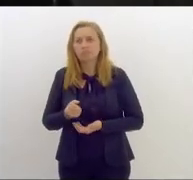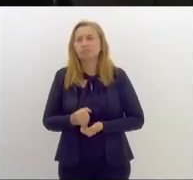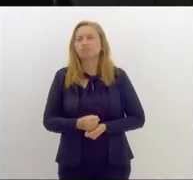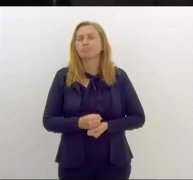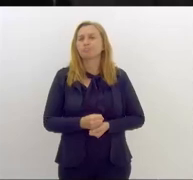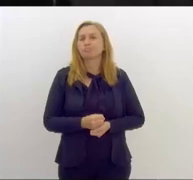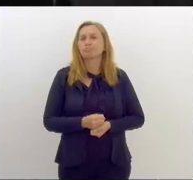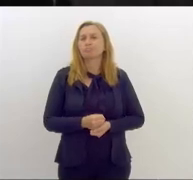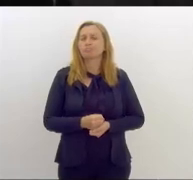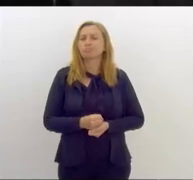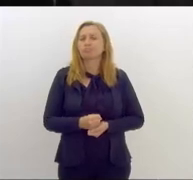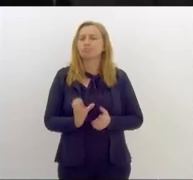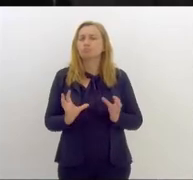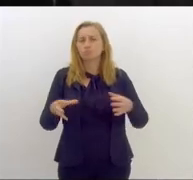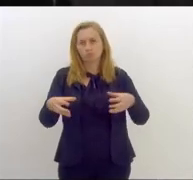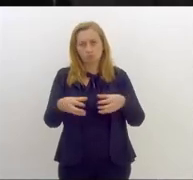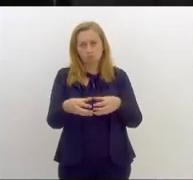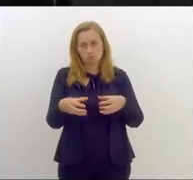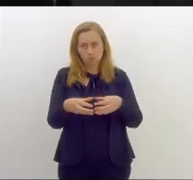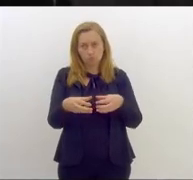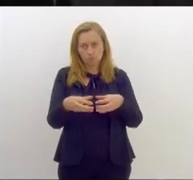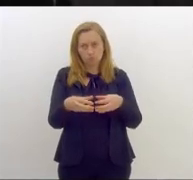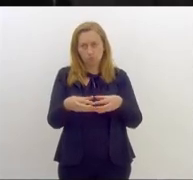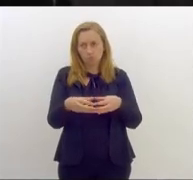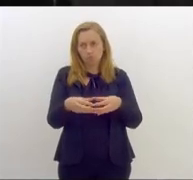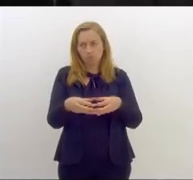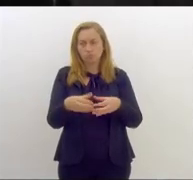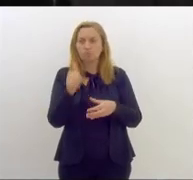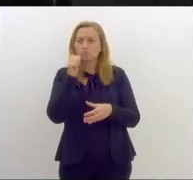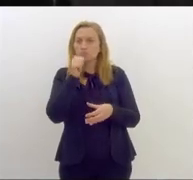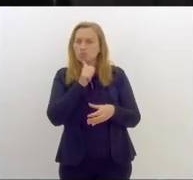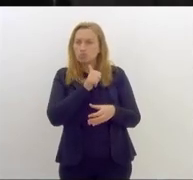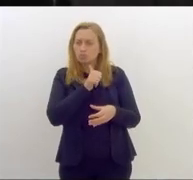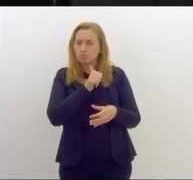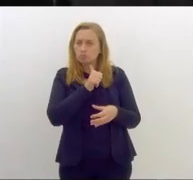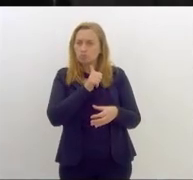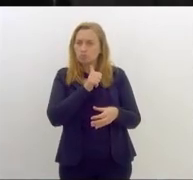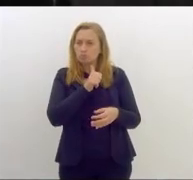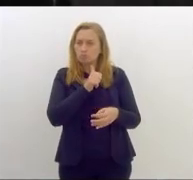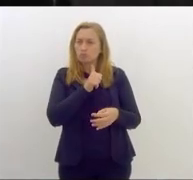da existência de um grupo de mulheres